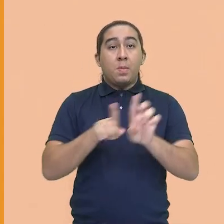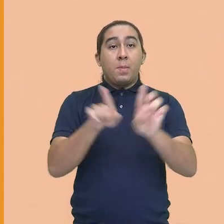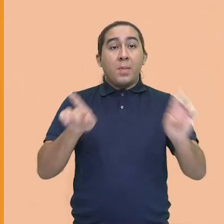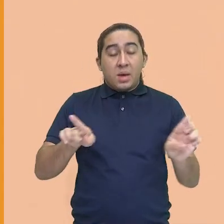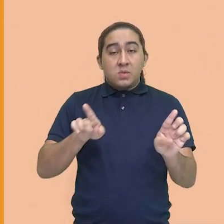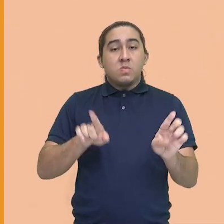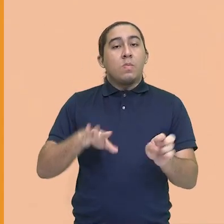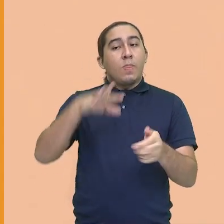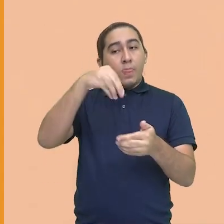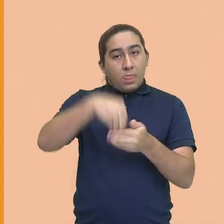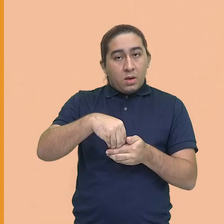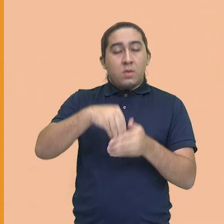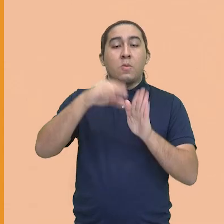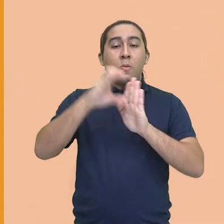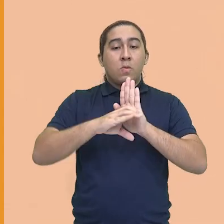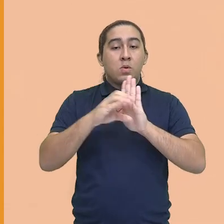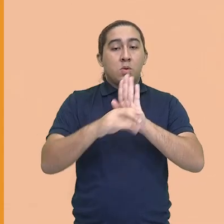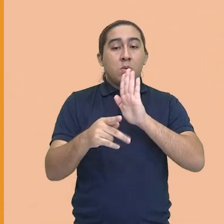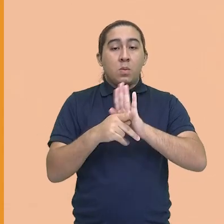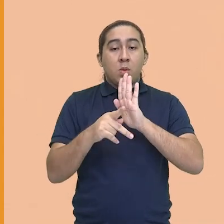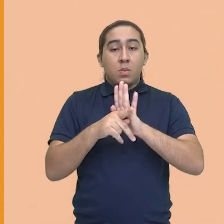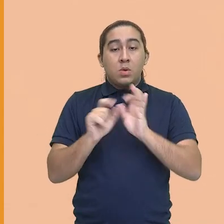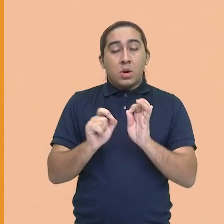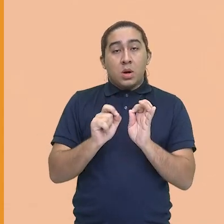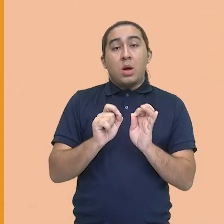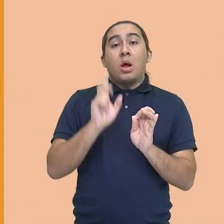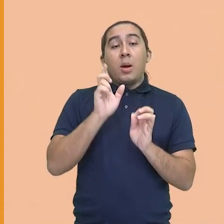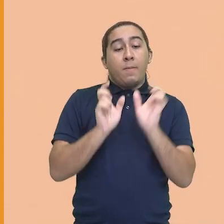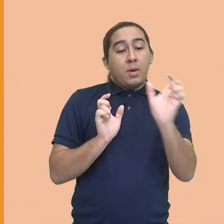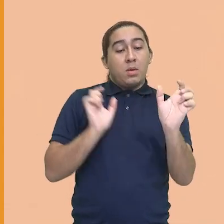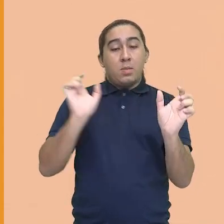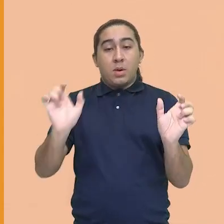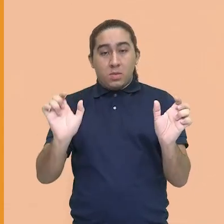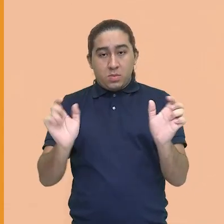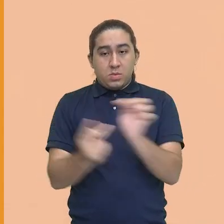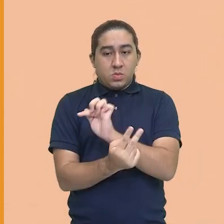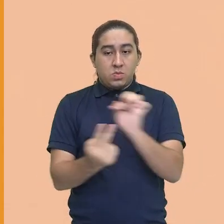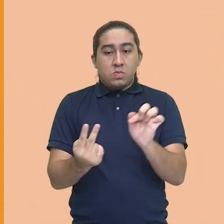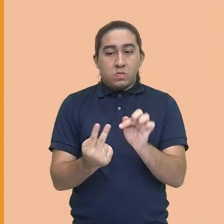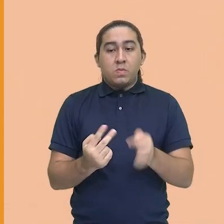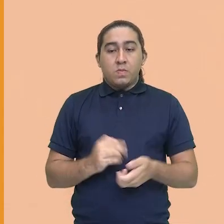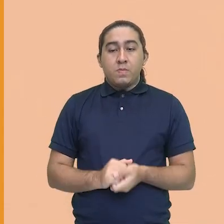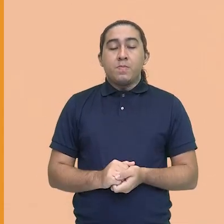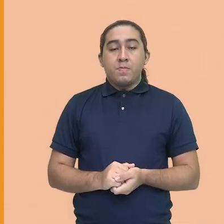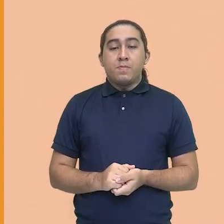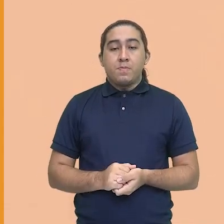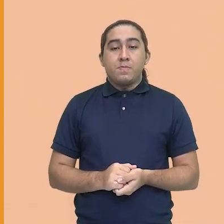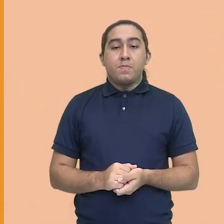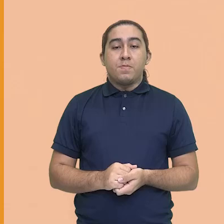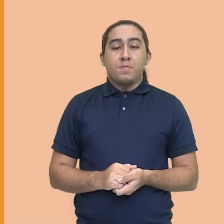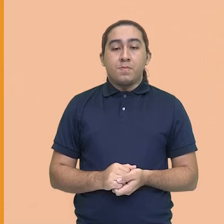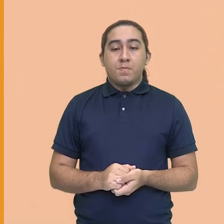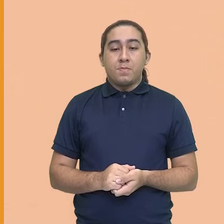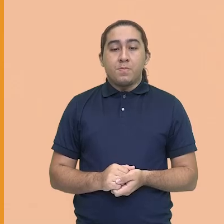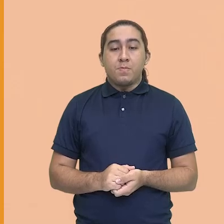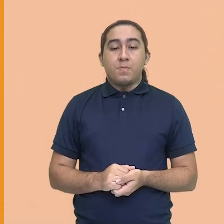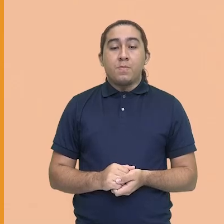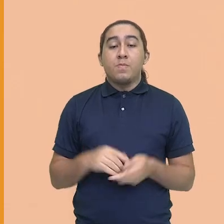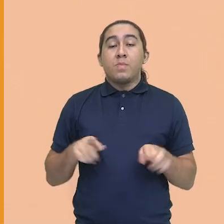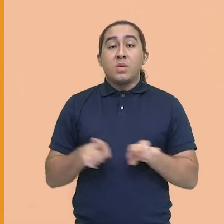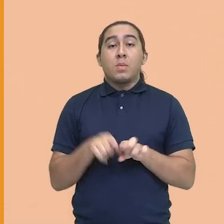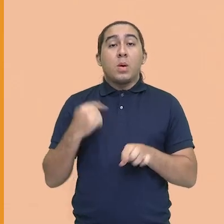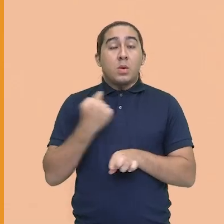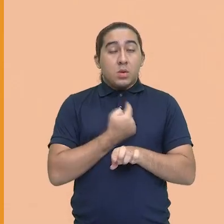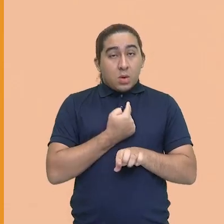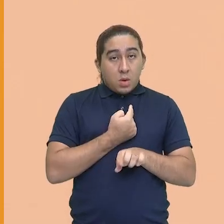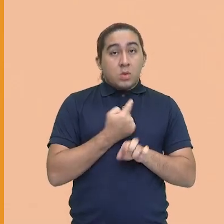ali do conceito, né, da definição de migração. E aí nós falamos também sobre os fatores repulsivos